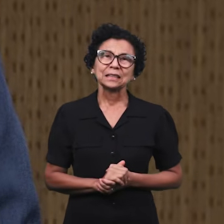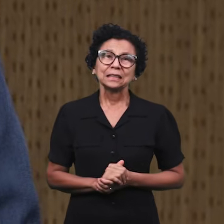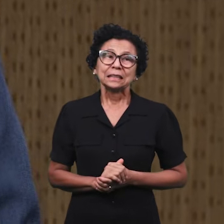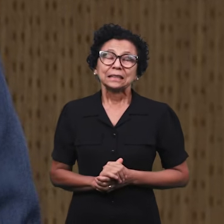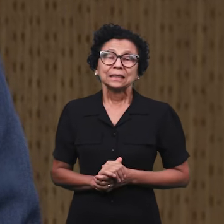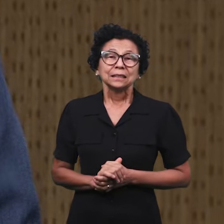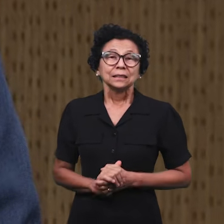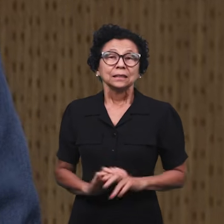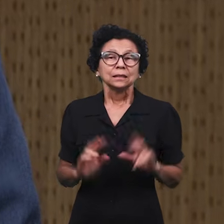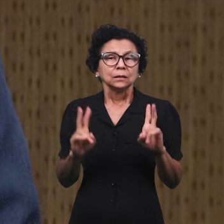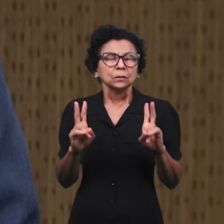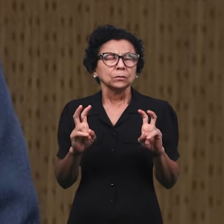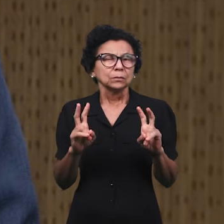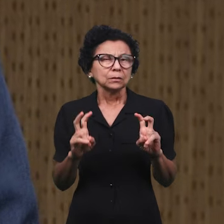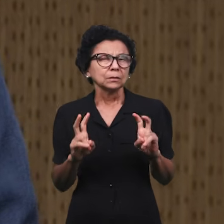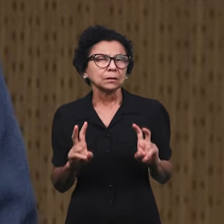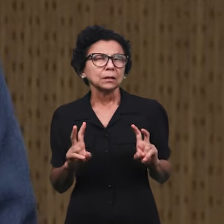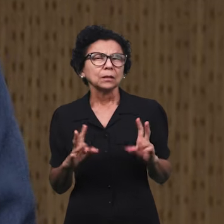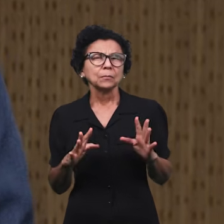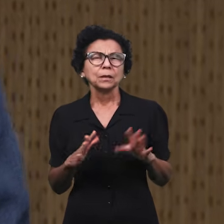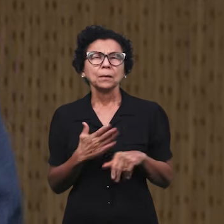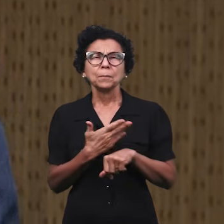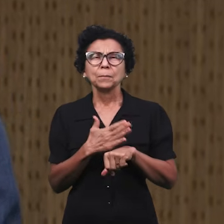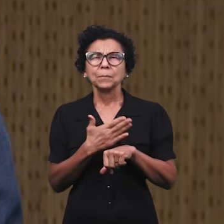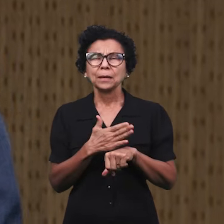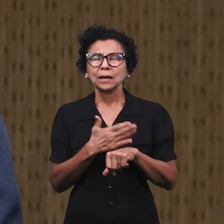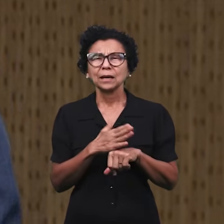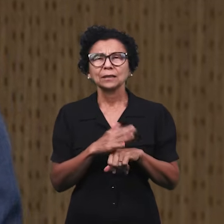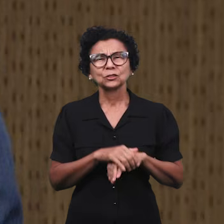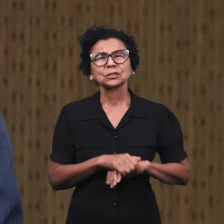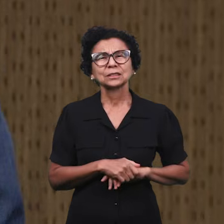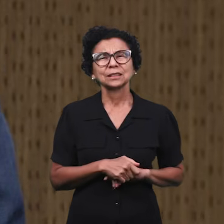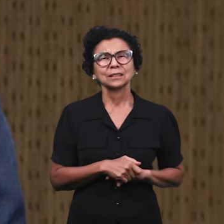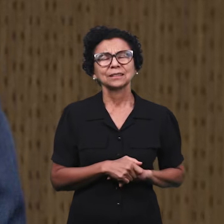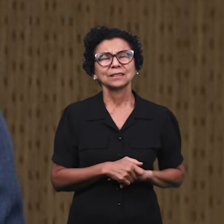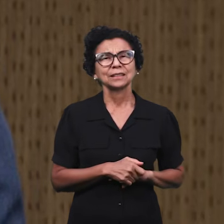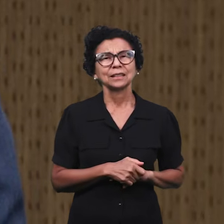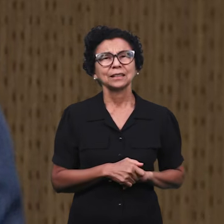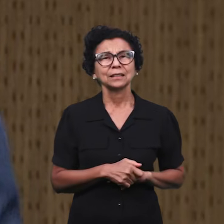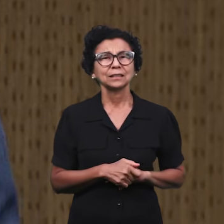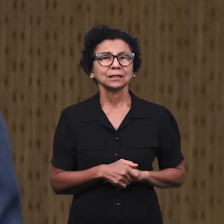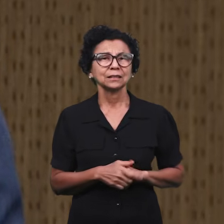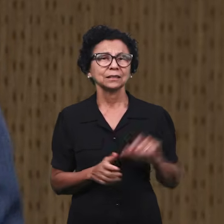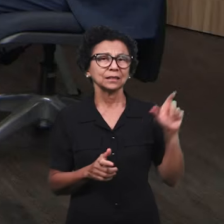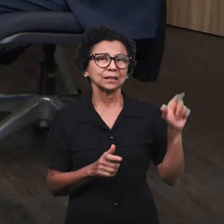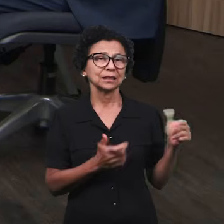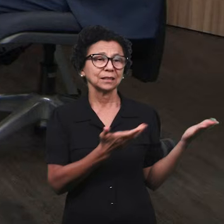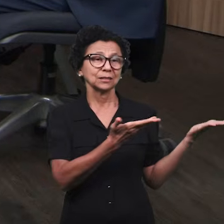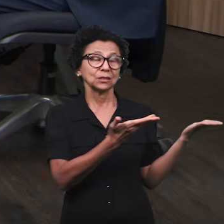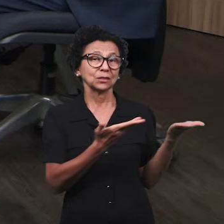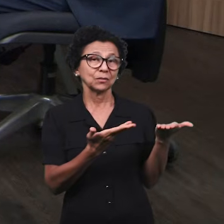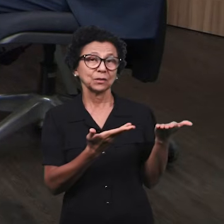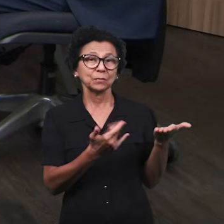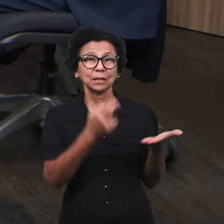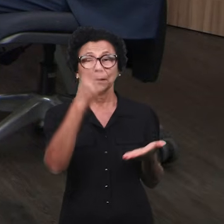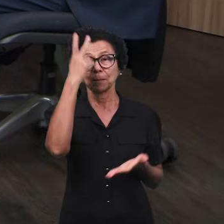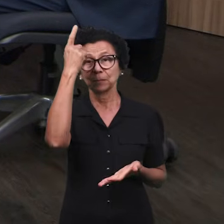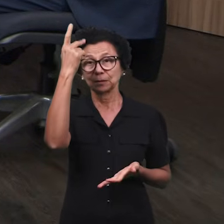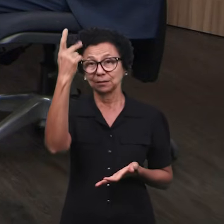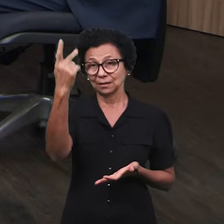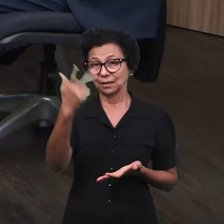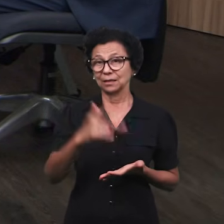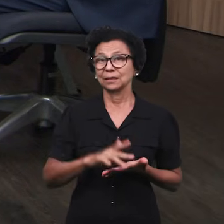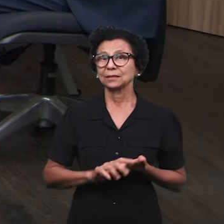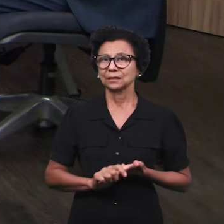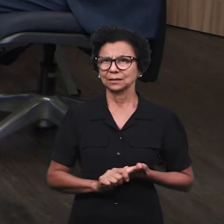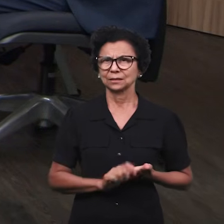conseguimos abordar de forma muito prática, porque estamos aqui com Priscila, que aparece diversas vezes nas nossas vidas, principalmente nas transmissões